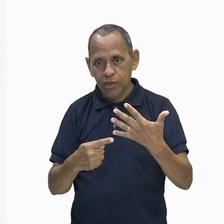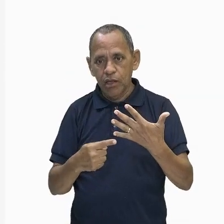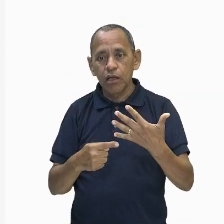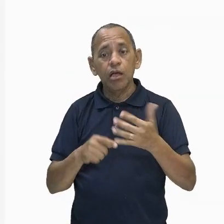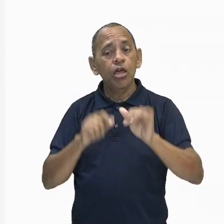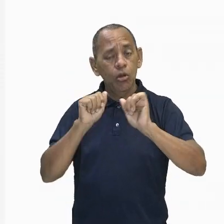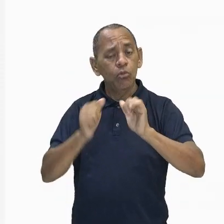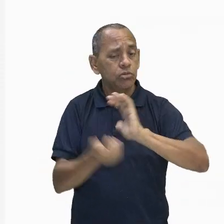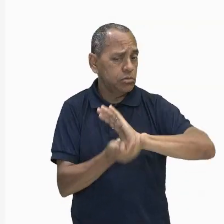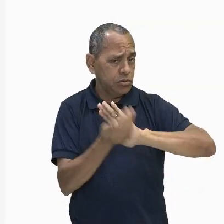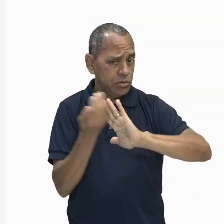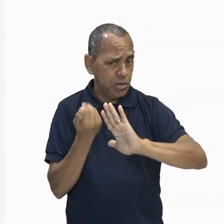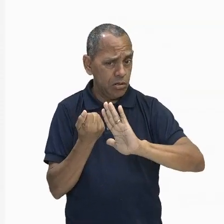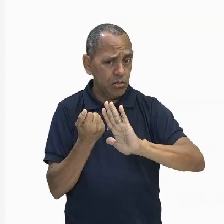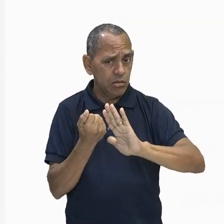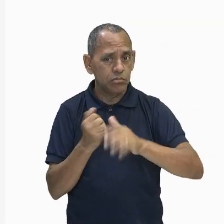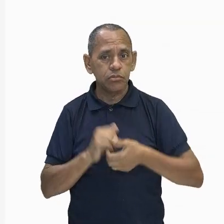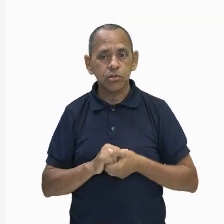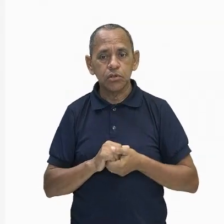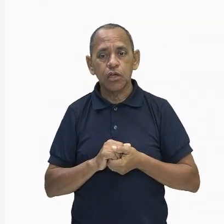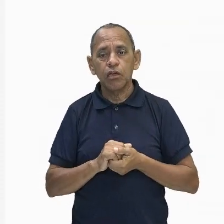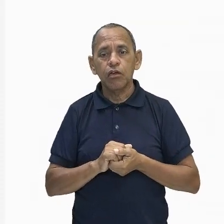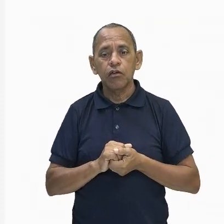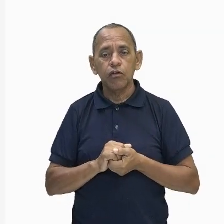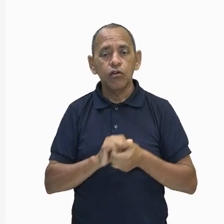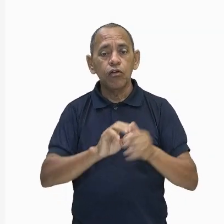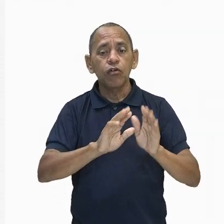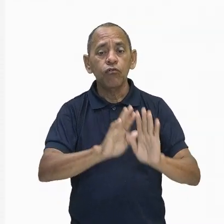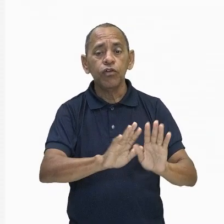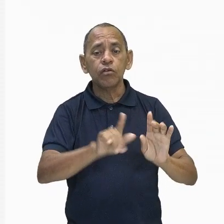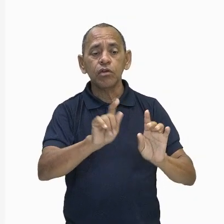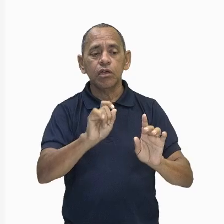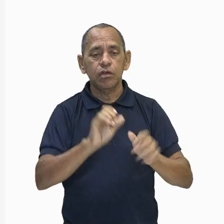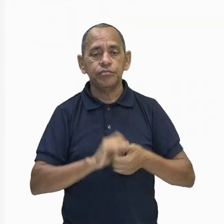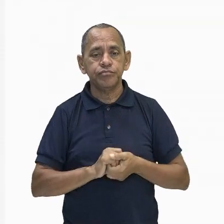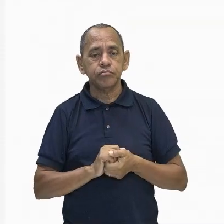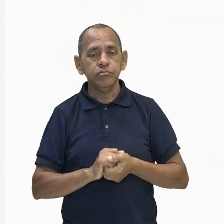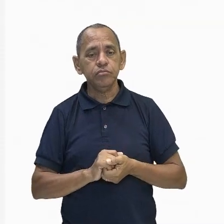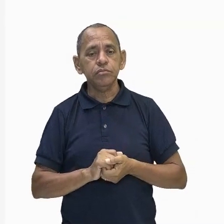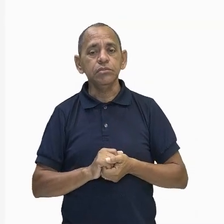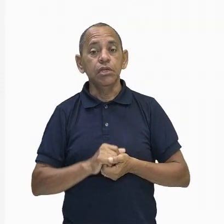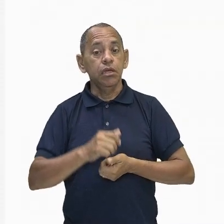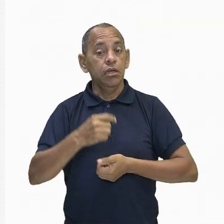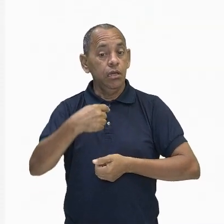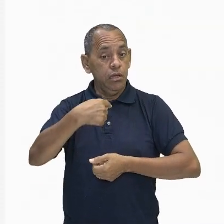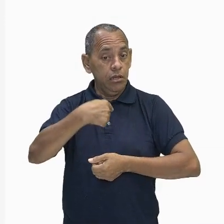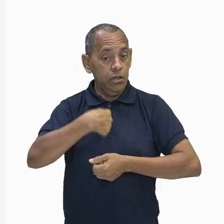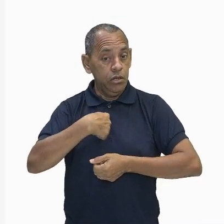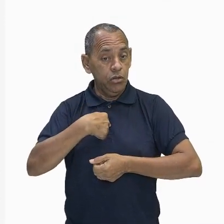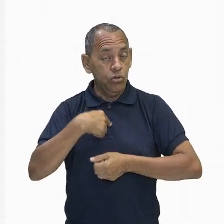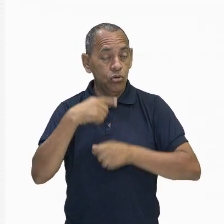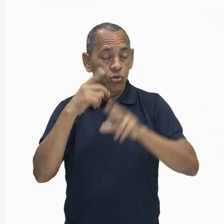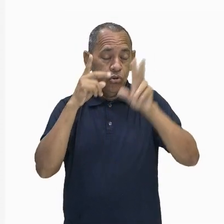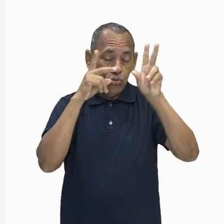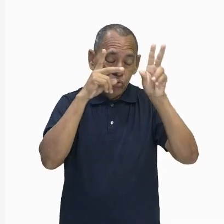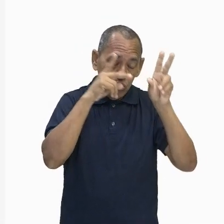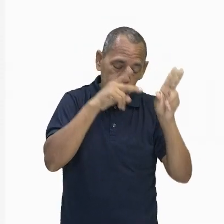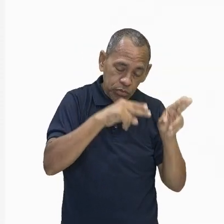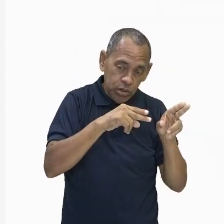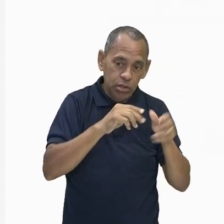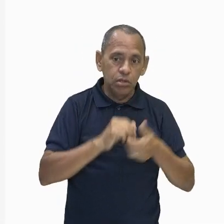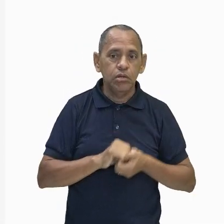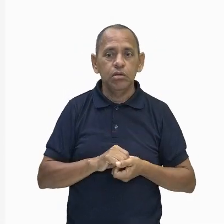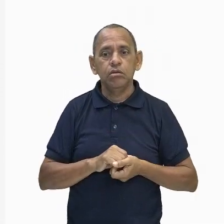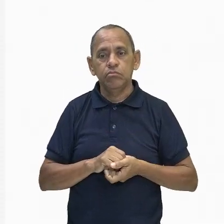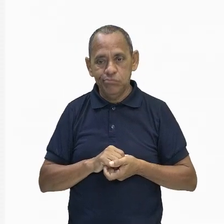posso retirar. O que vai sobrar? Só o enunciado eu dormi. E percebam, eu dormi. É o sentido,